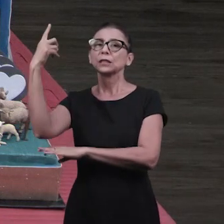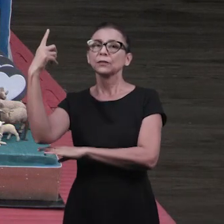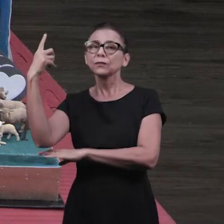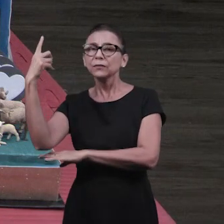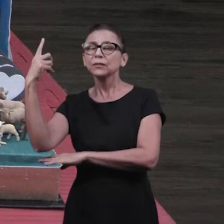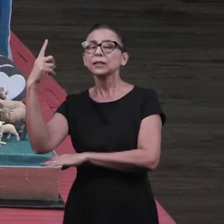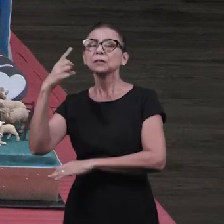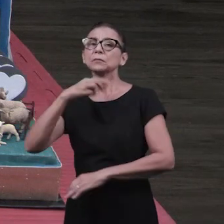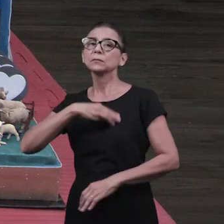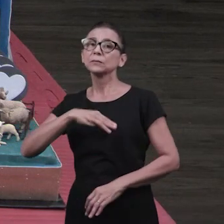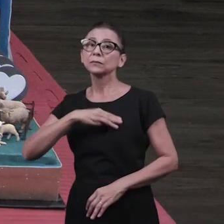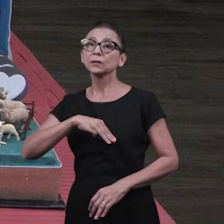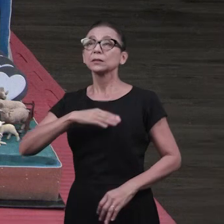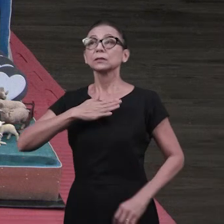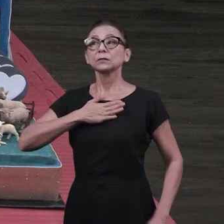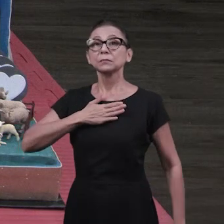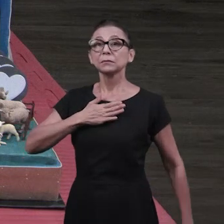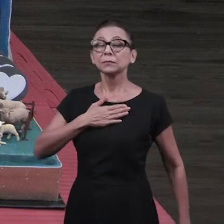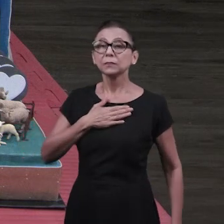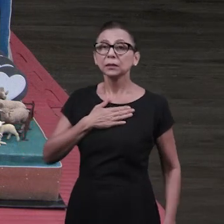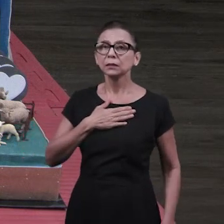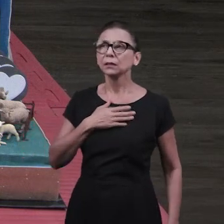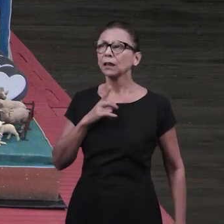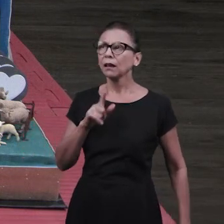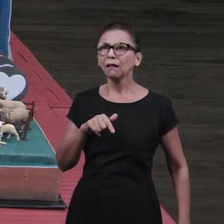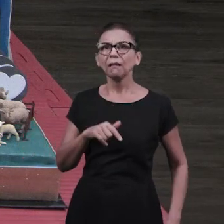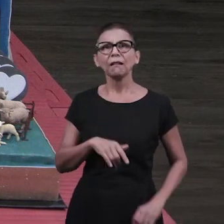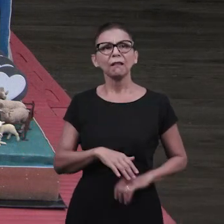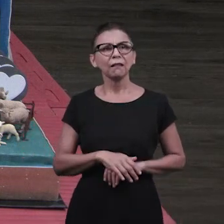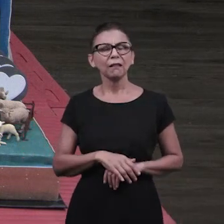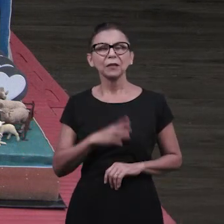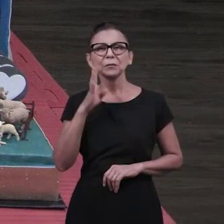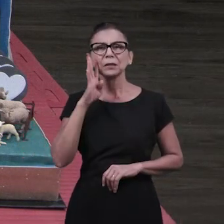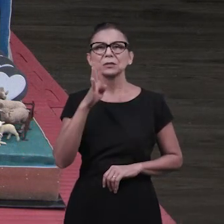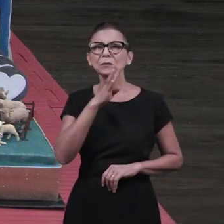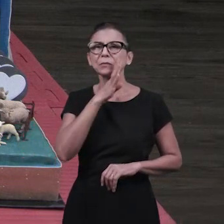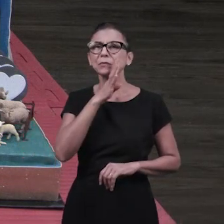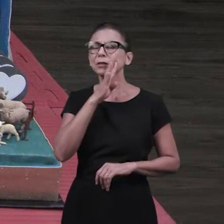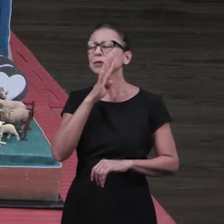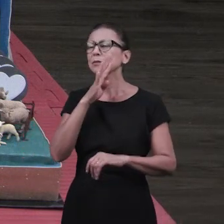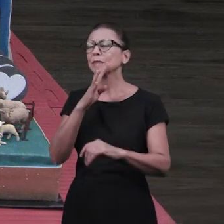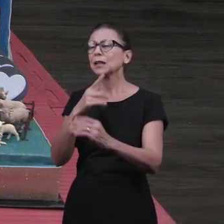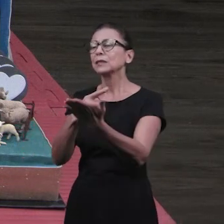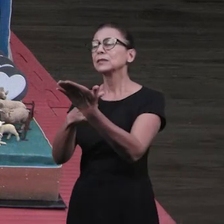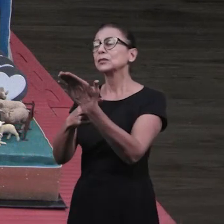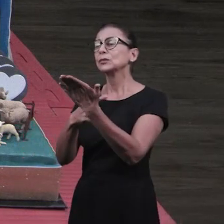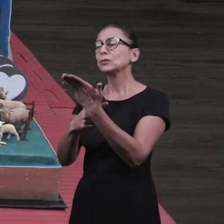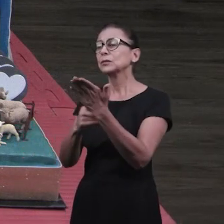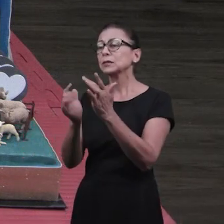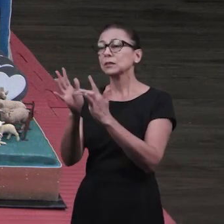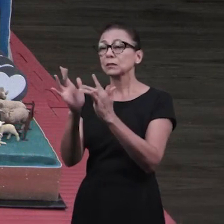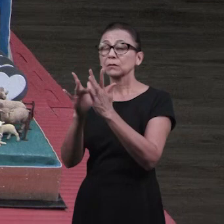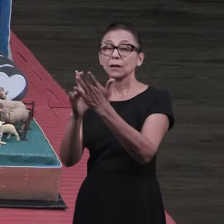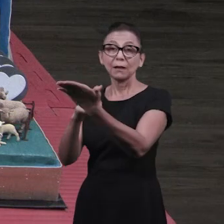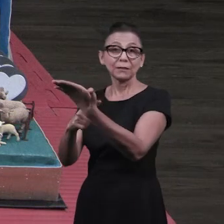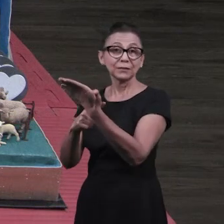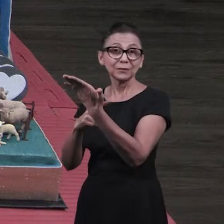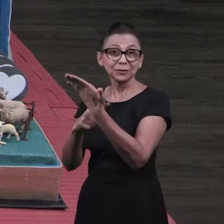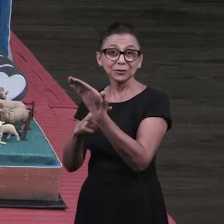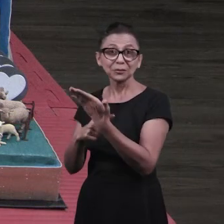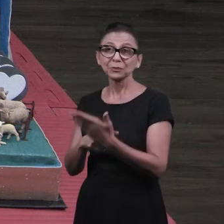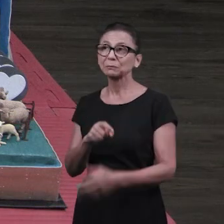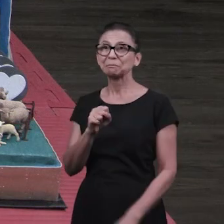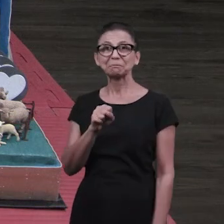tem misericórdia de mim. Bartimeu estava pedindo ajuda a Jesus, isso